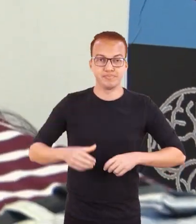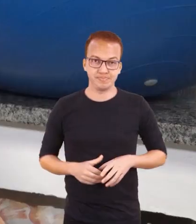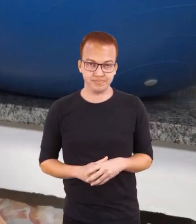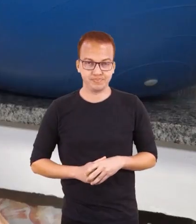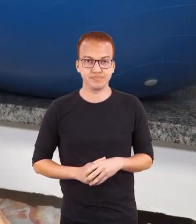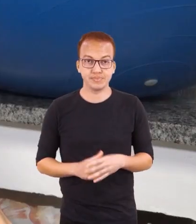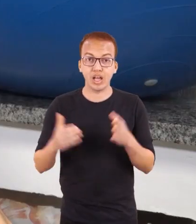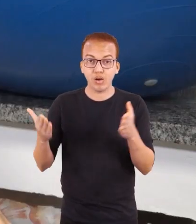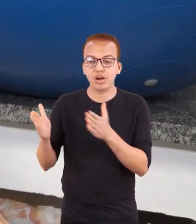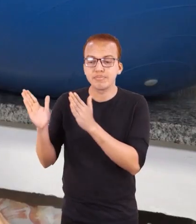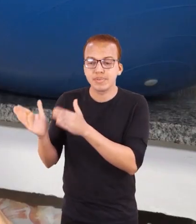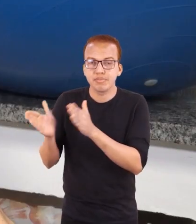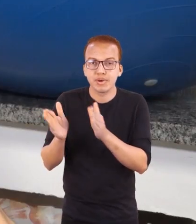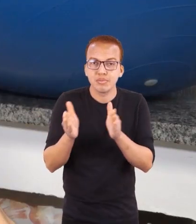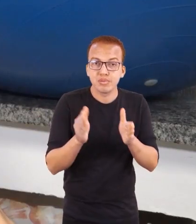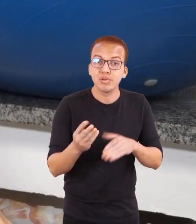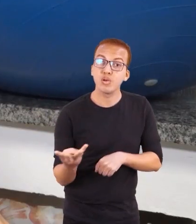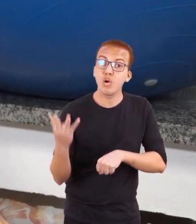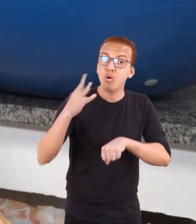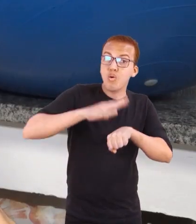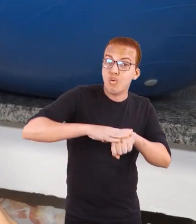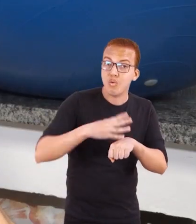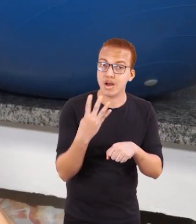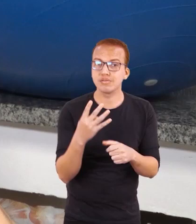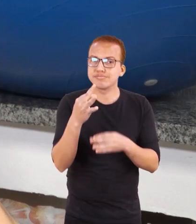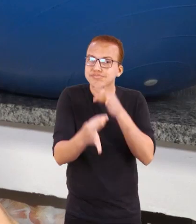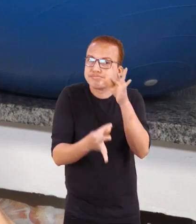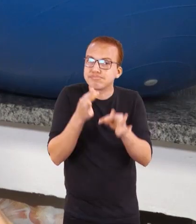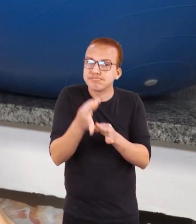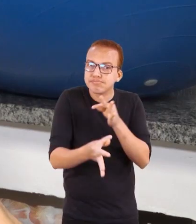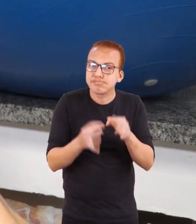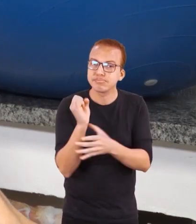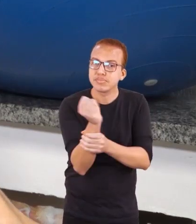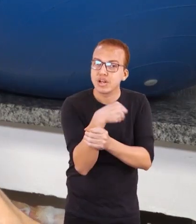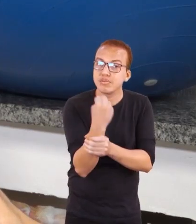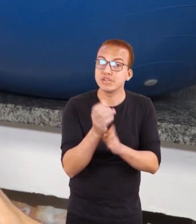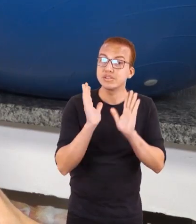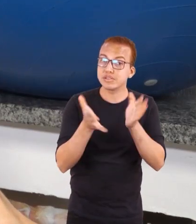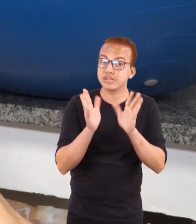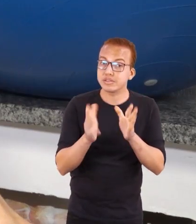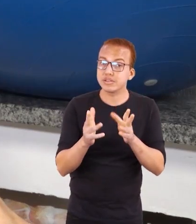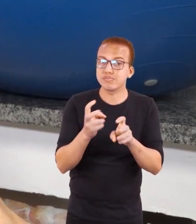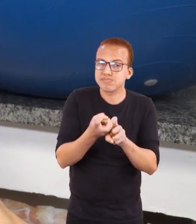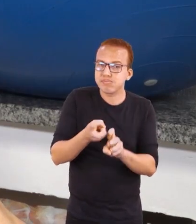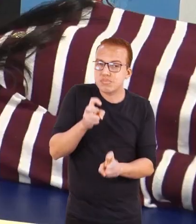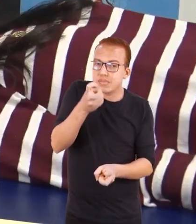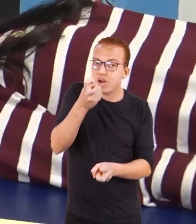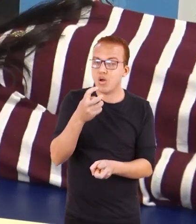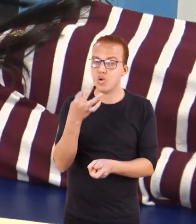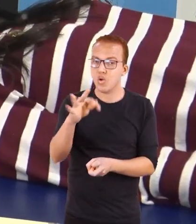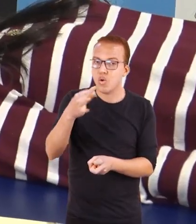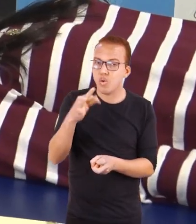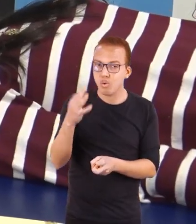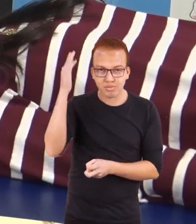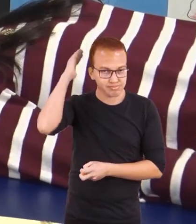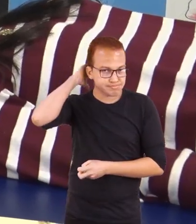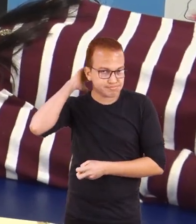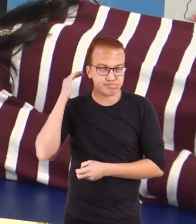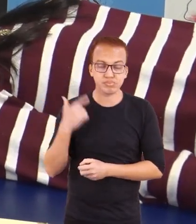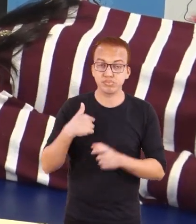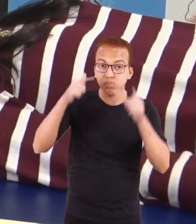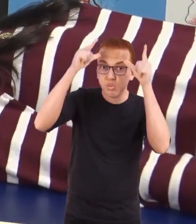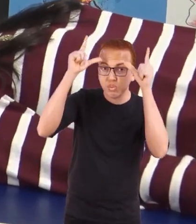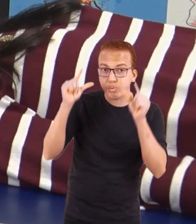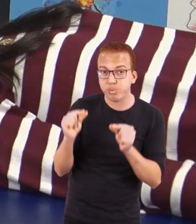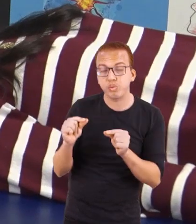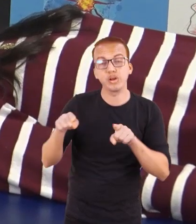enxaqueca. Estou na 4ª sessão do projeto e aí melhorou bastante a questão da dor cervical. A frequência diminuiu